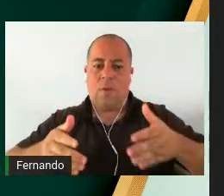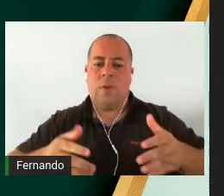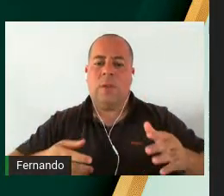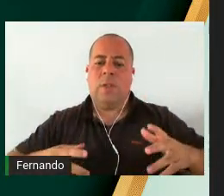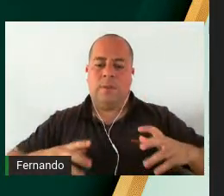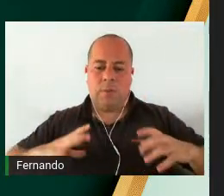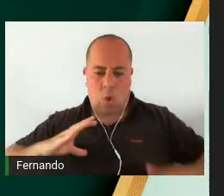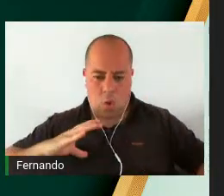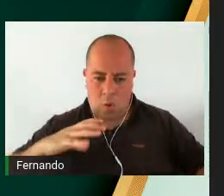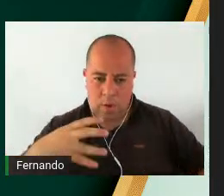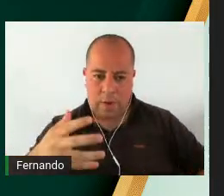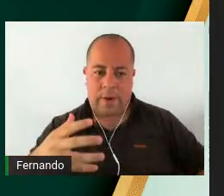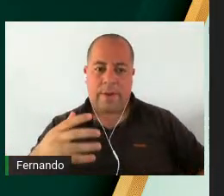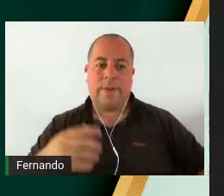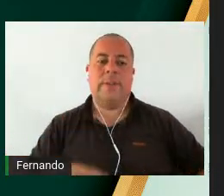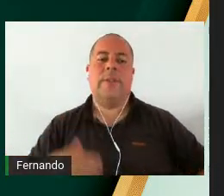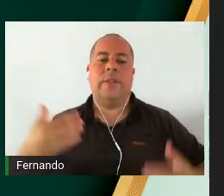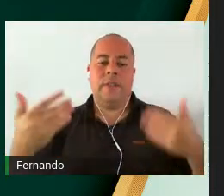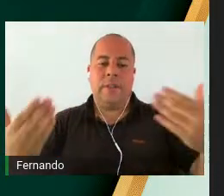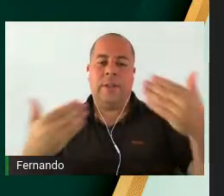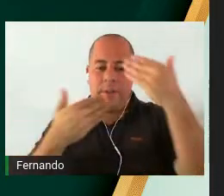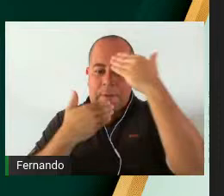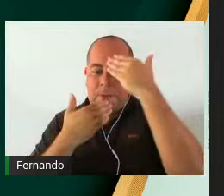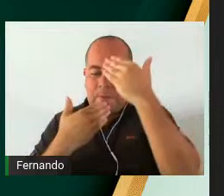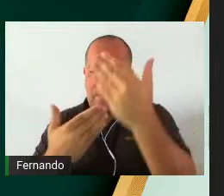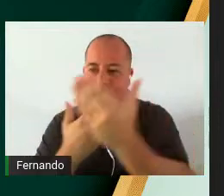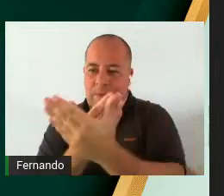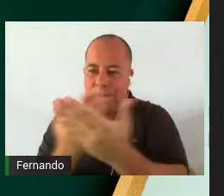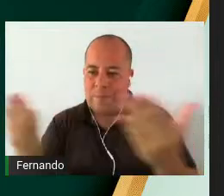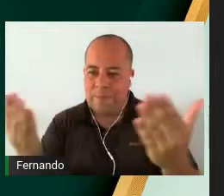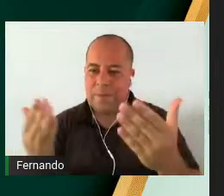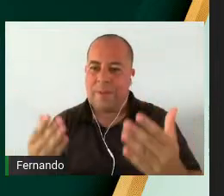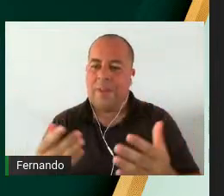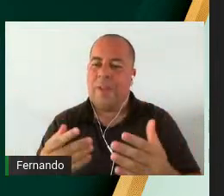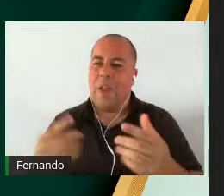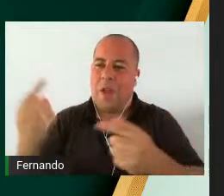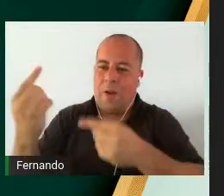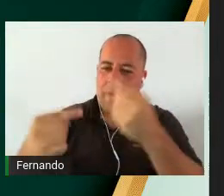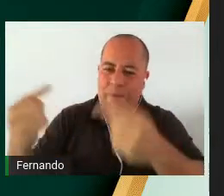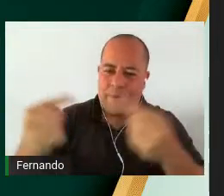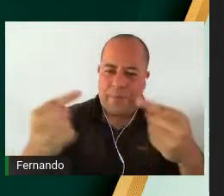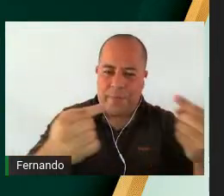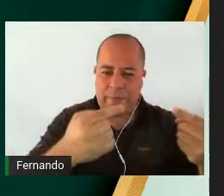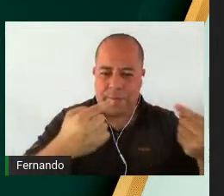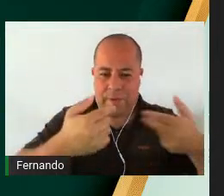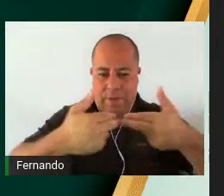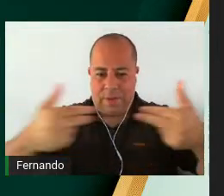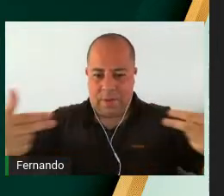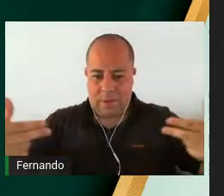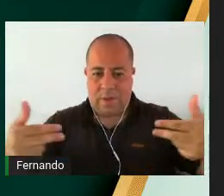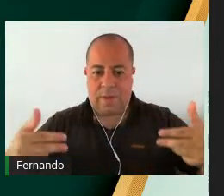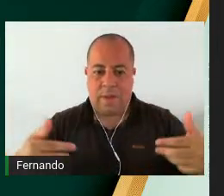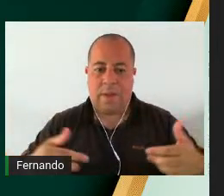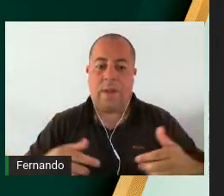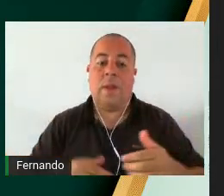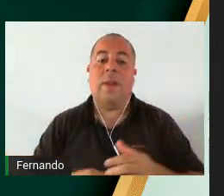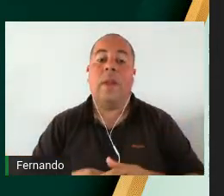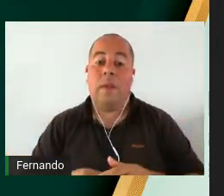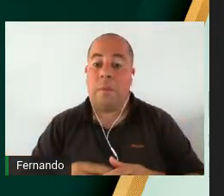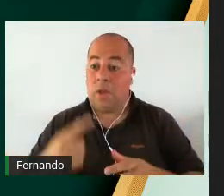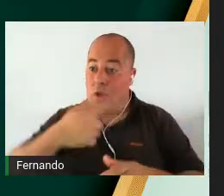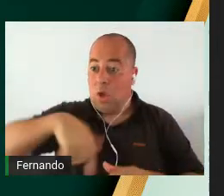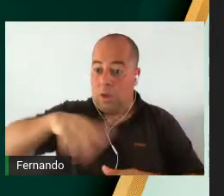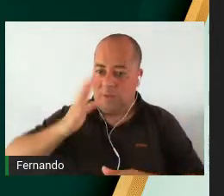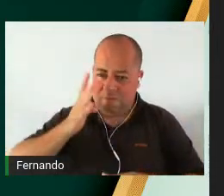luta e os agradecemos por isso. Os embates têm sido muitos, mas temos lutado e resistido